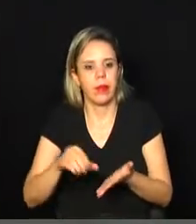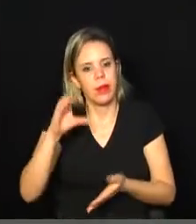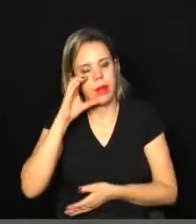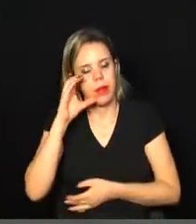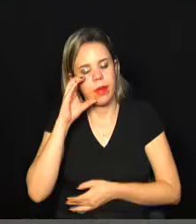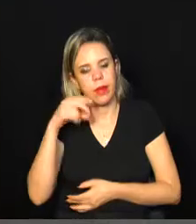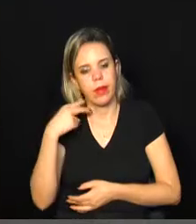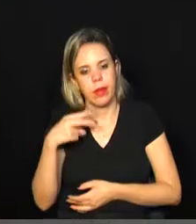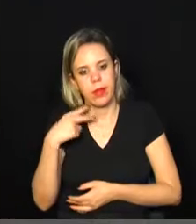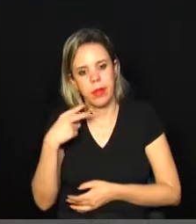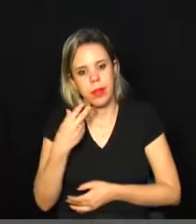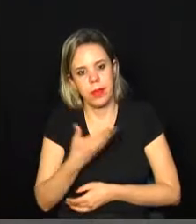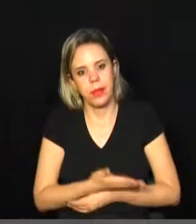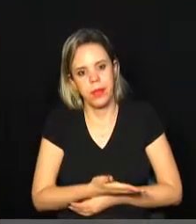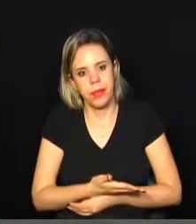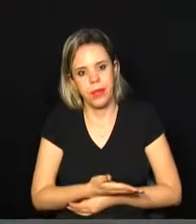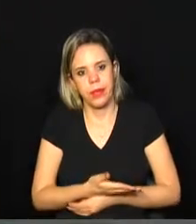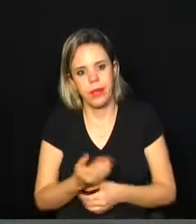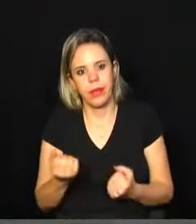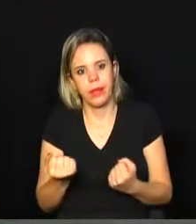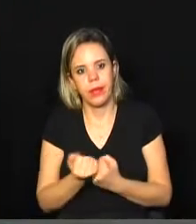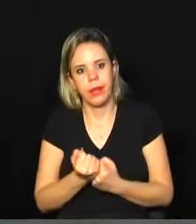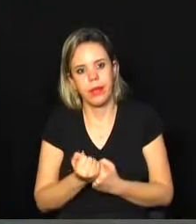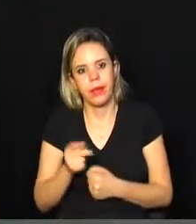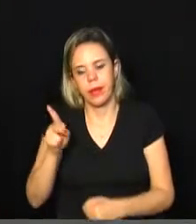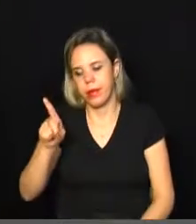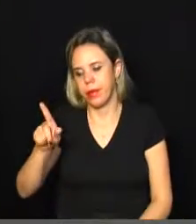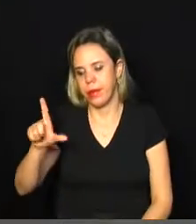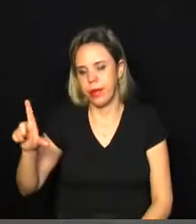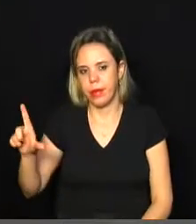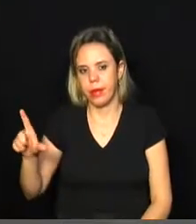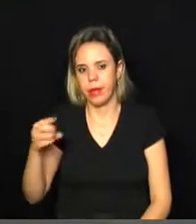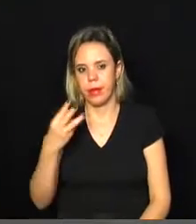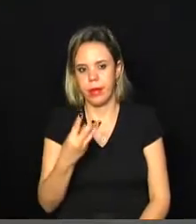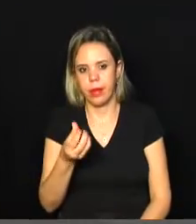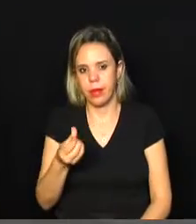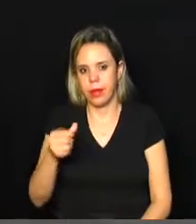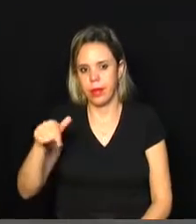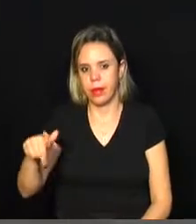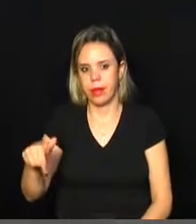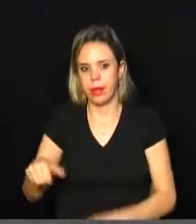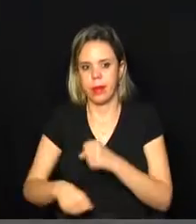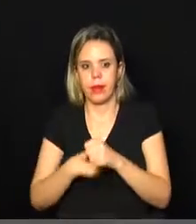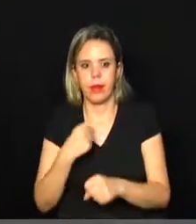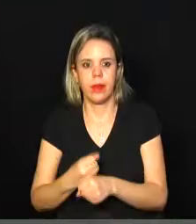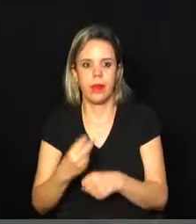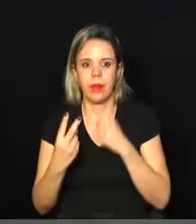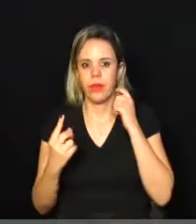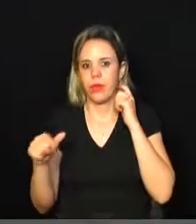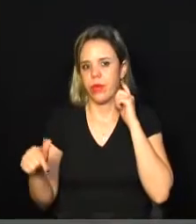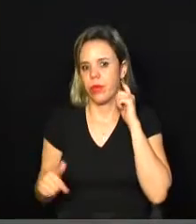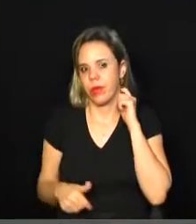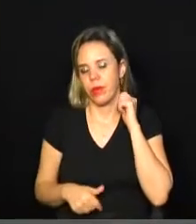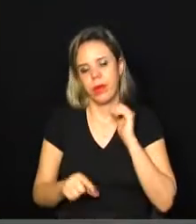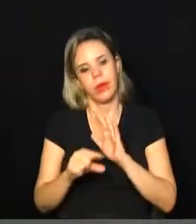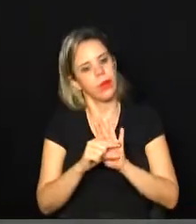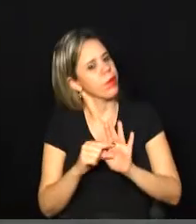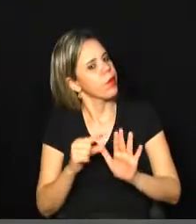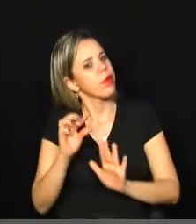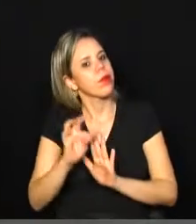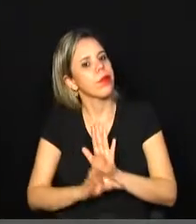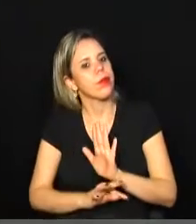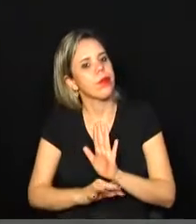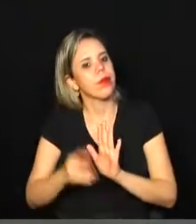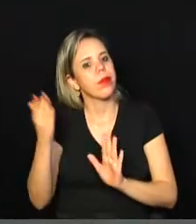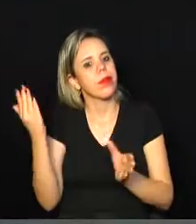Cirilo favorável ao PL 367 2017 e a emenda supressiva